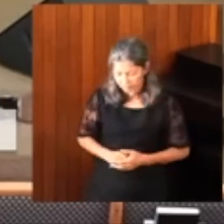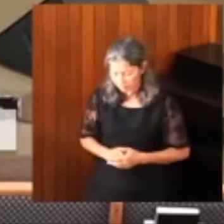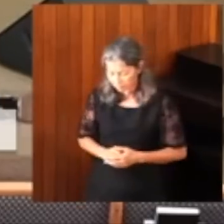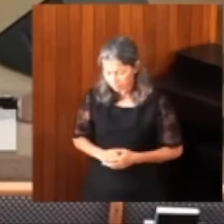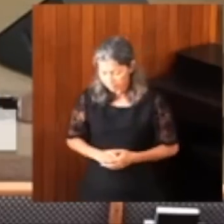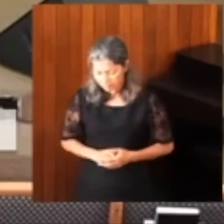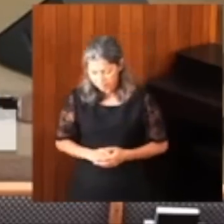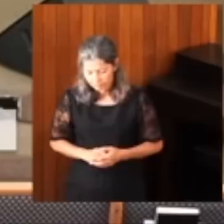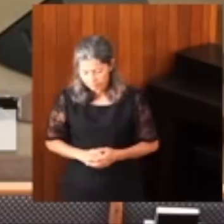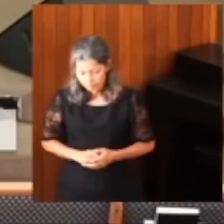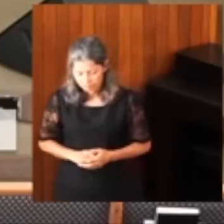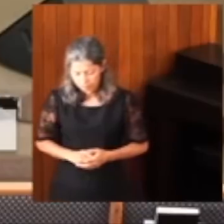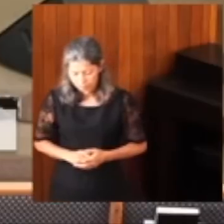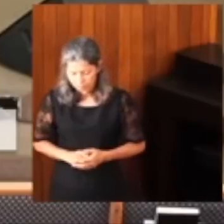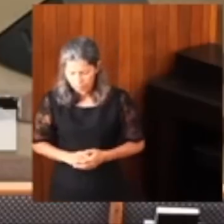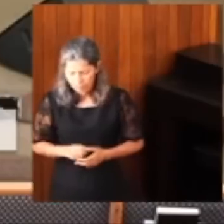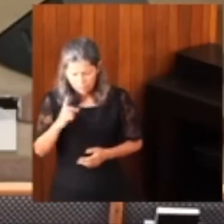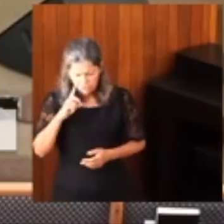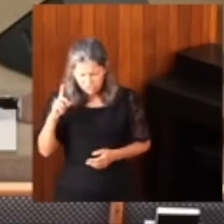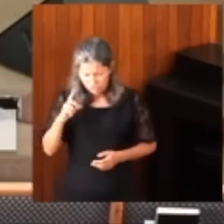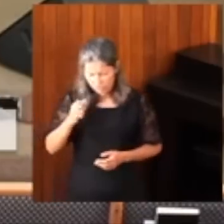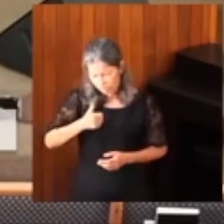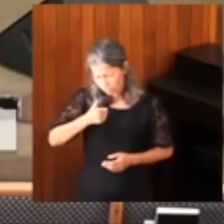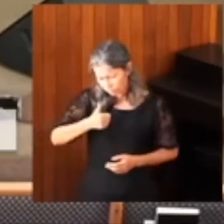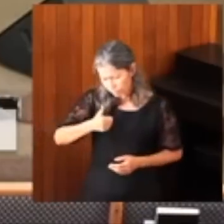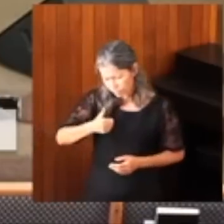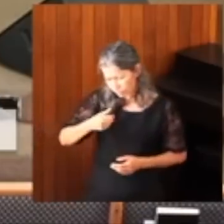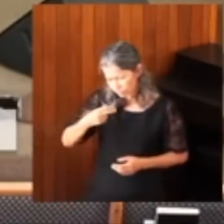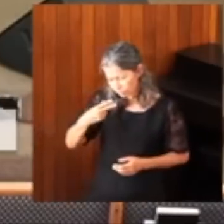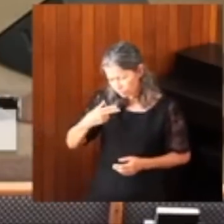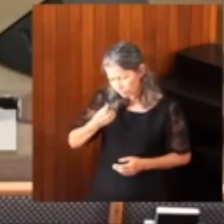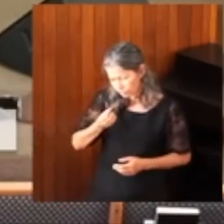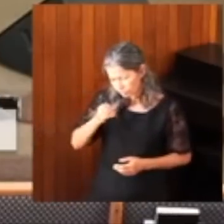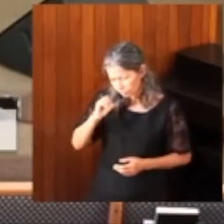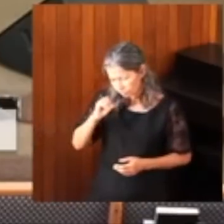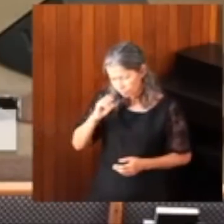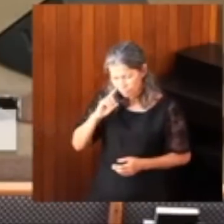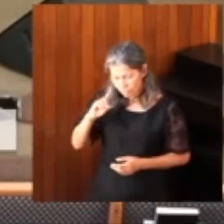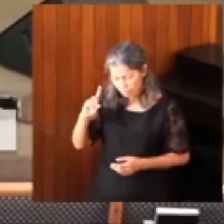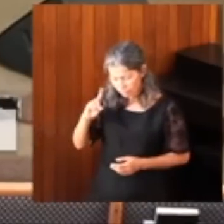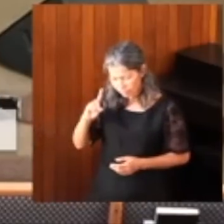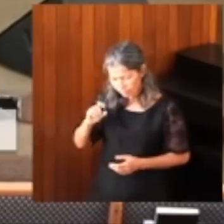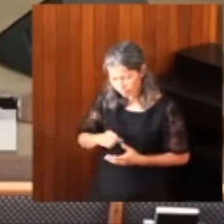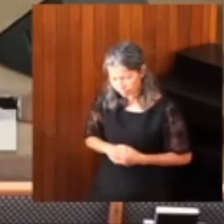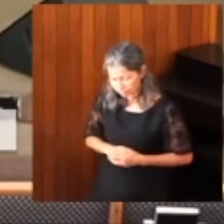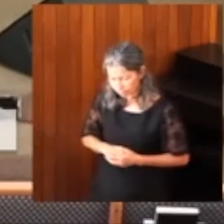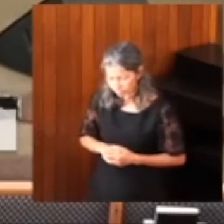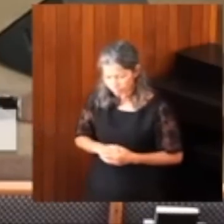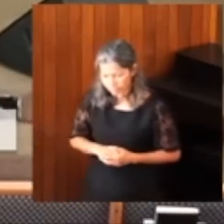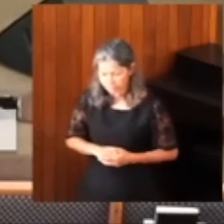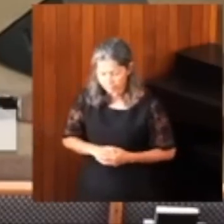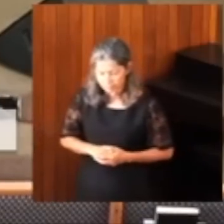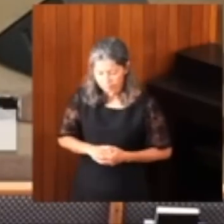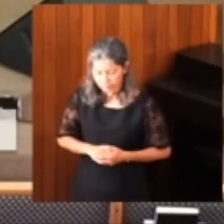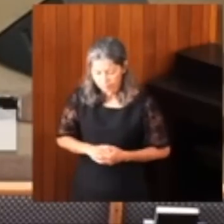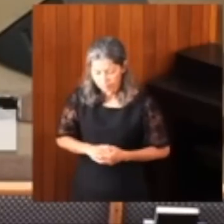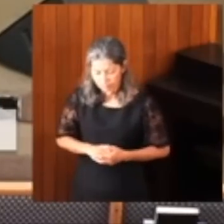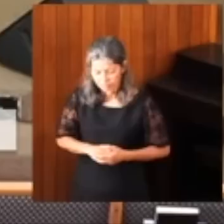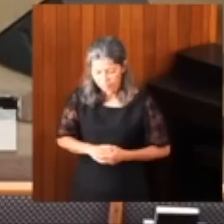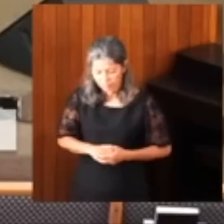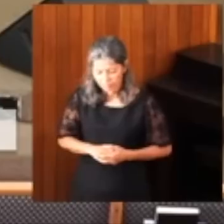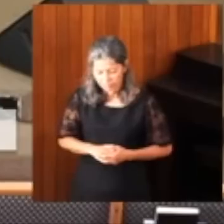exatamente 1260 dias ou anos, né? É o mesmo período. Então a serpente lançou da